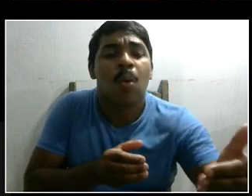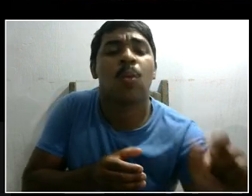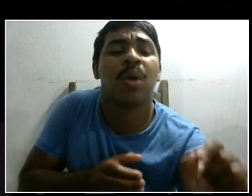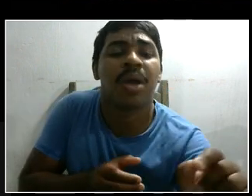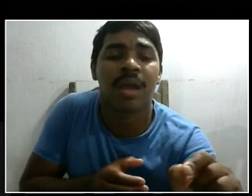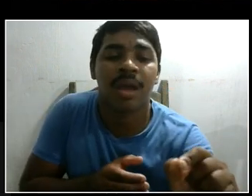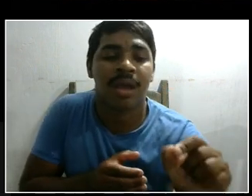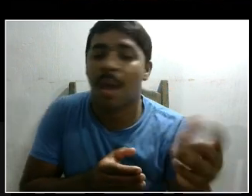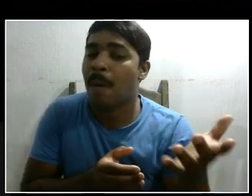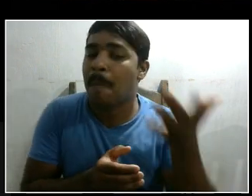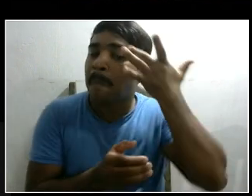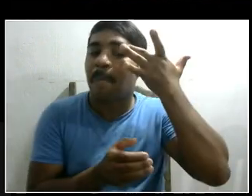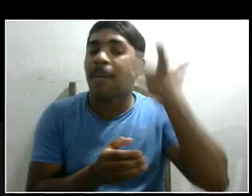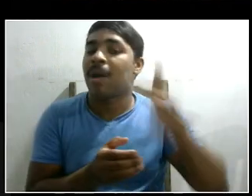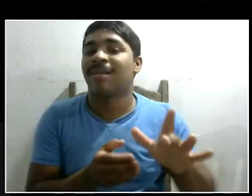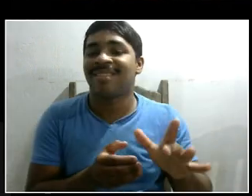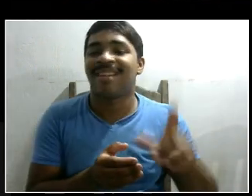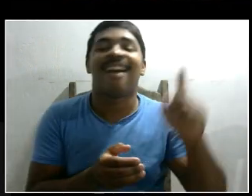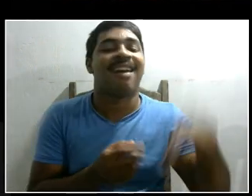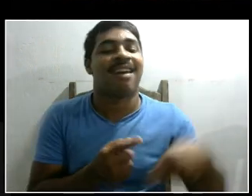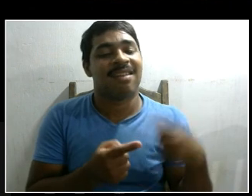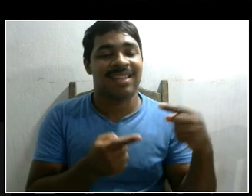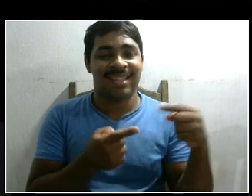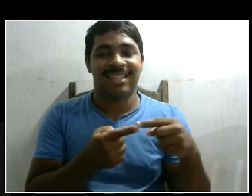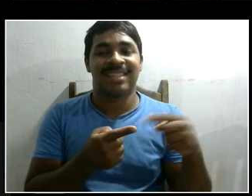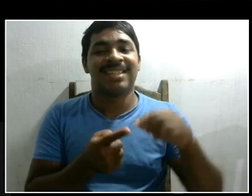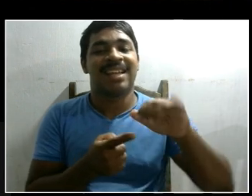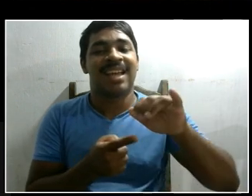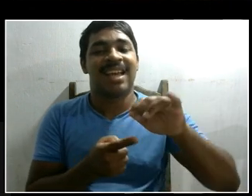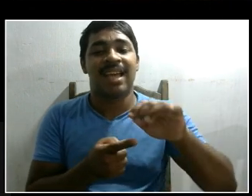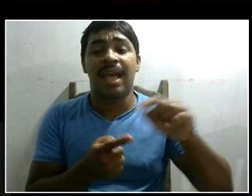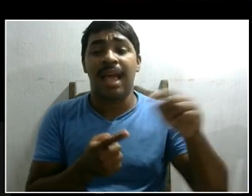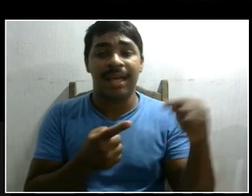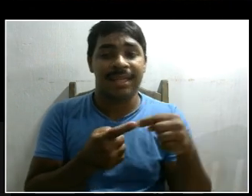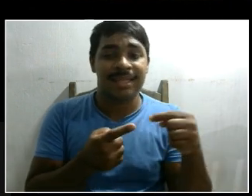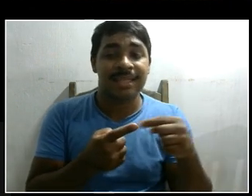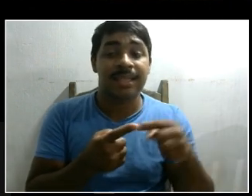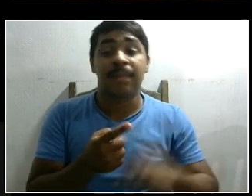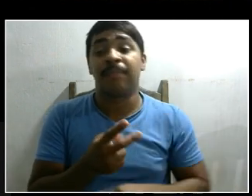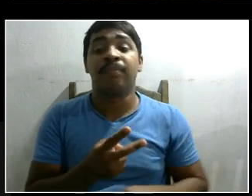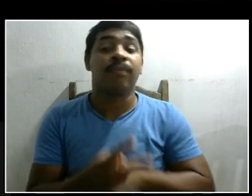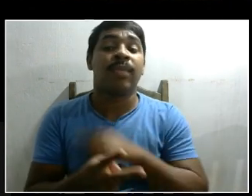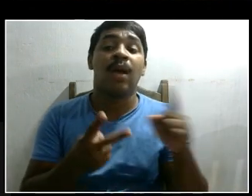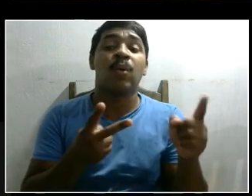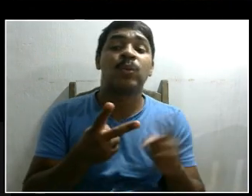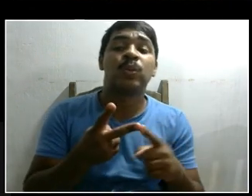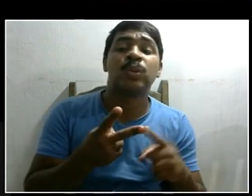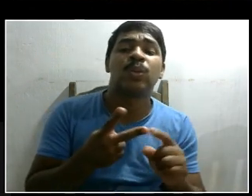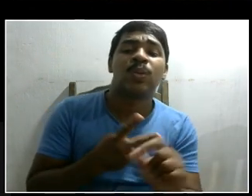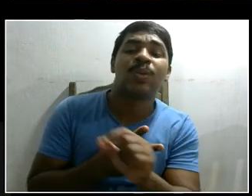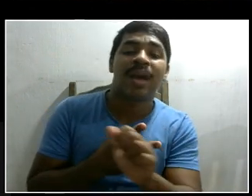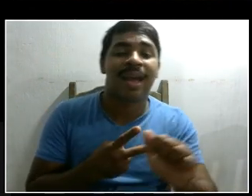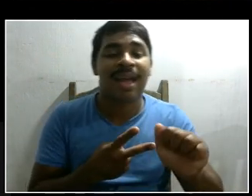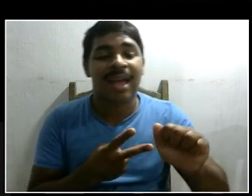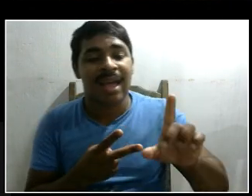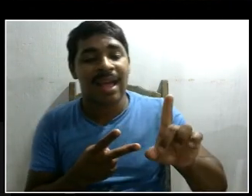são tecidos que a gente chama de tecidos indiferenciados. Os tecidos que já são adultos ou permanentes são aqueles que já